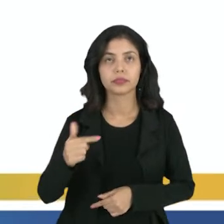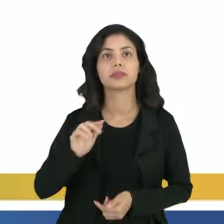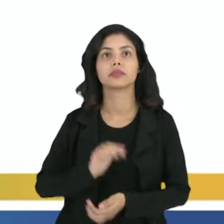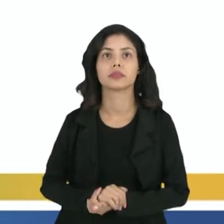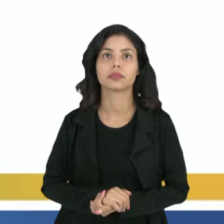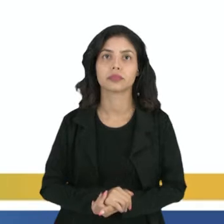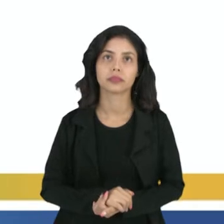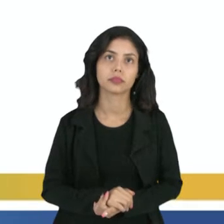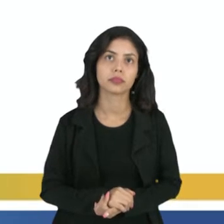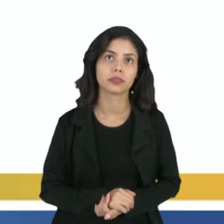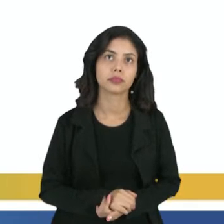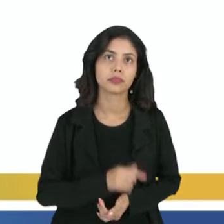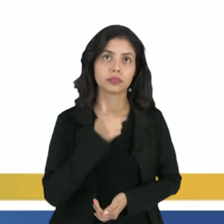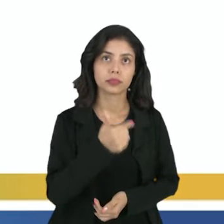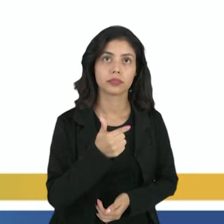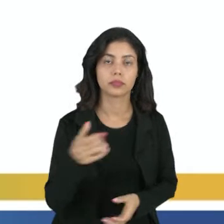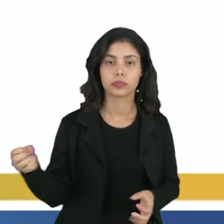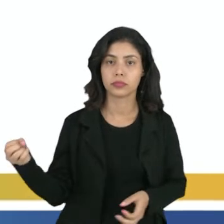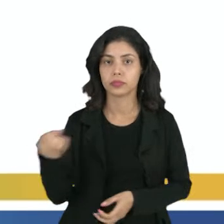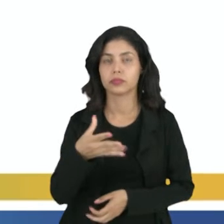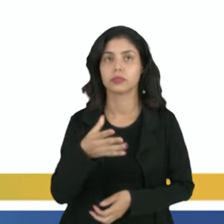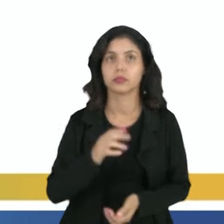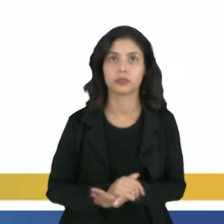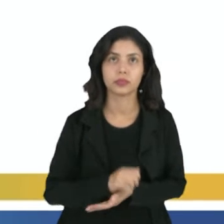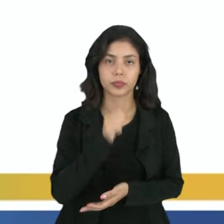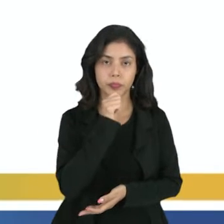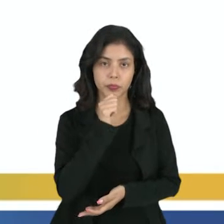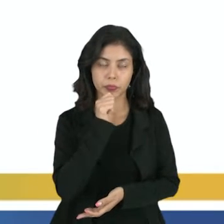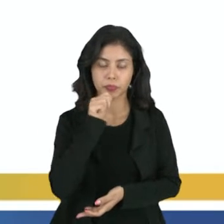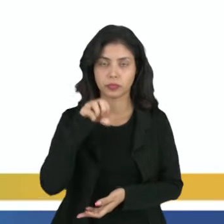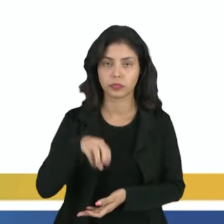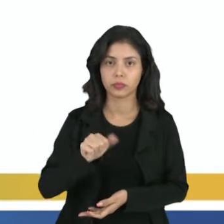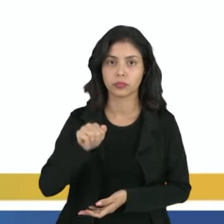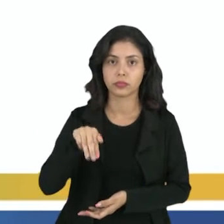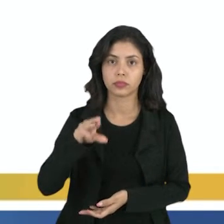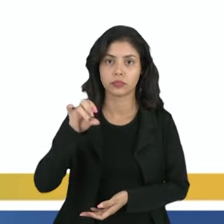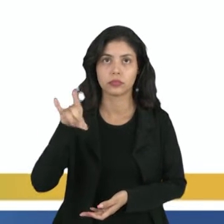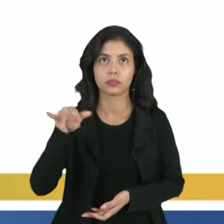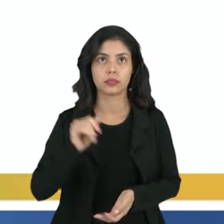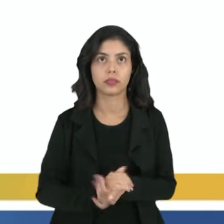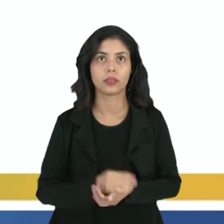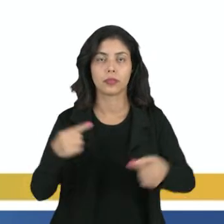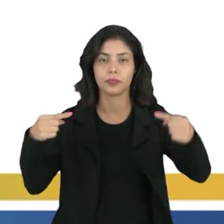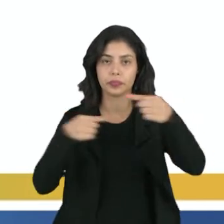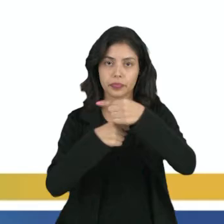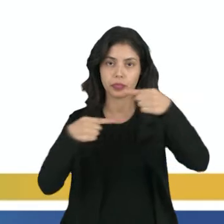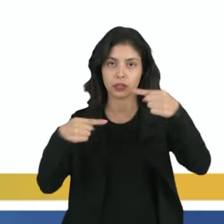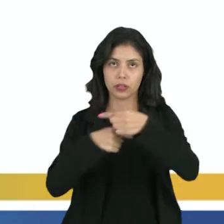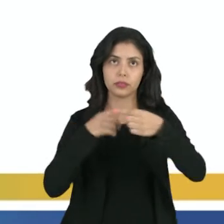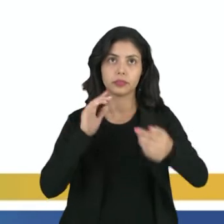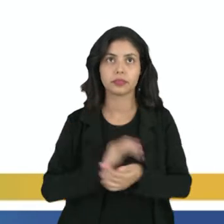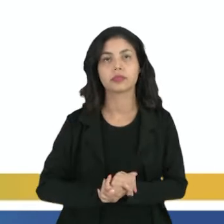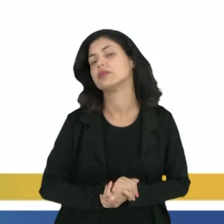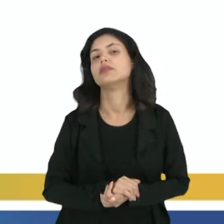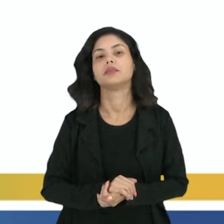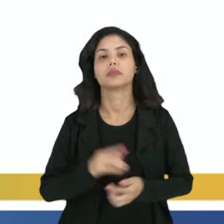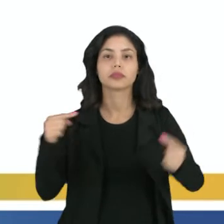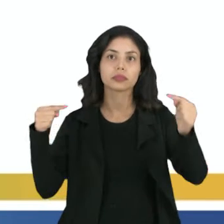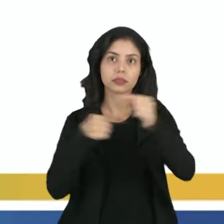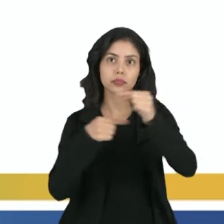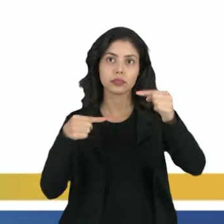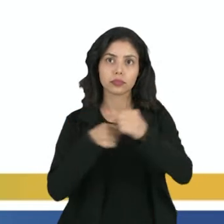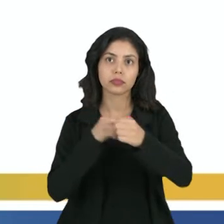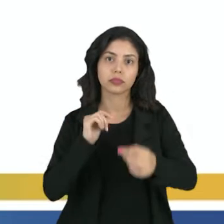hidrogênio gasoso e formando a amônia gasosa. E essa seta vai indicar para a gente que é uma